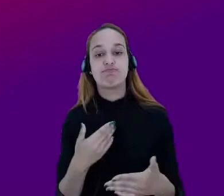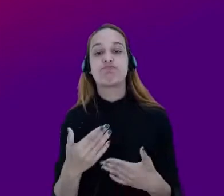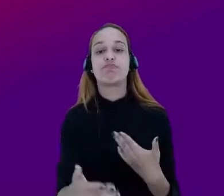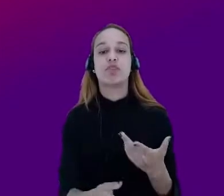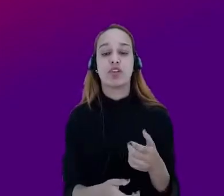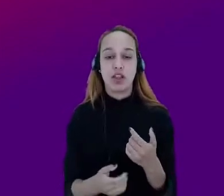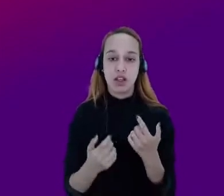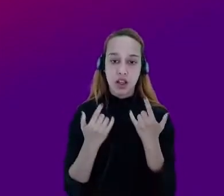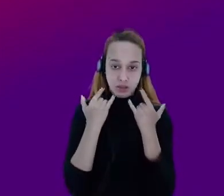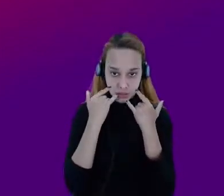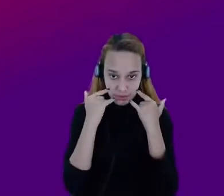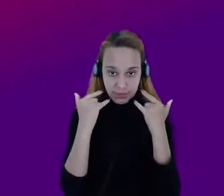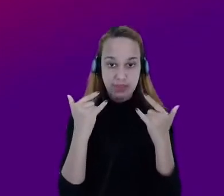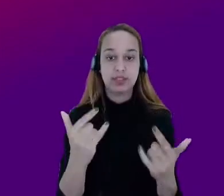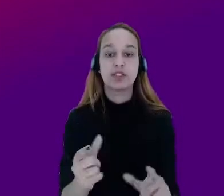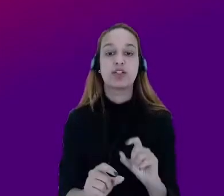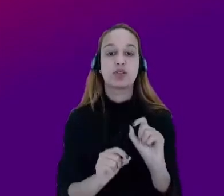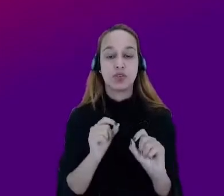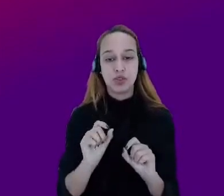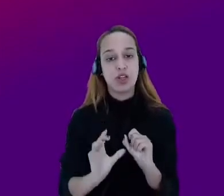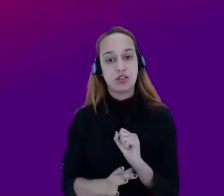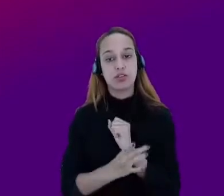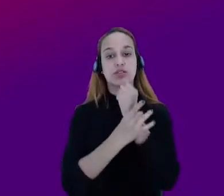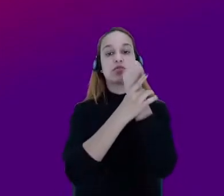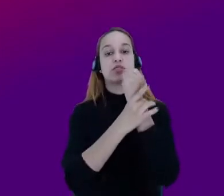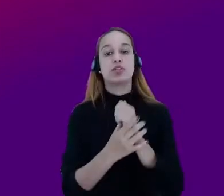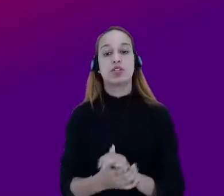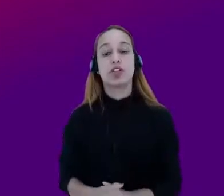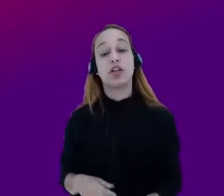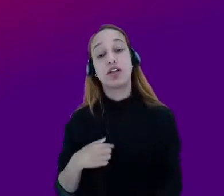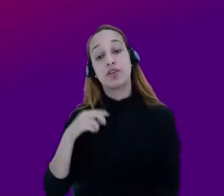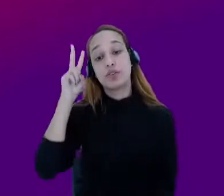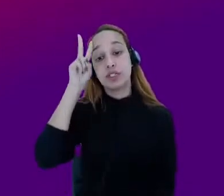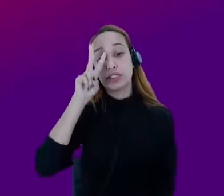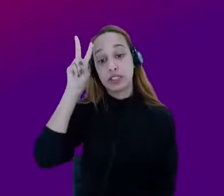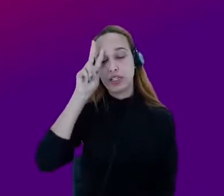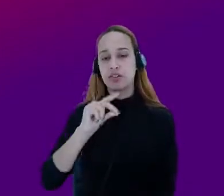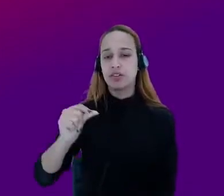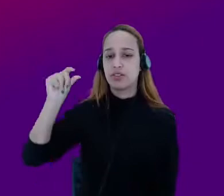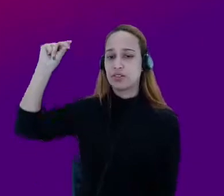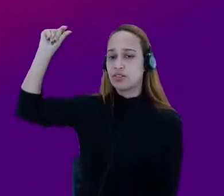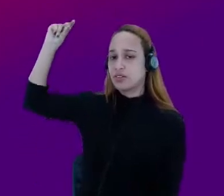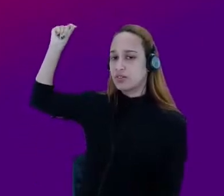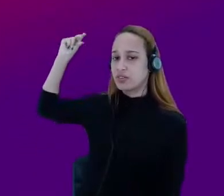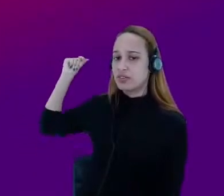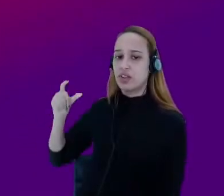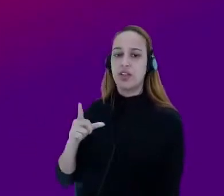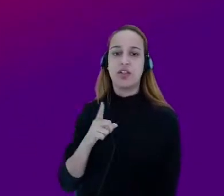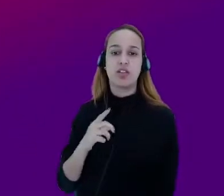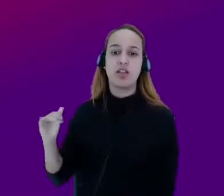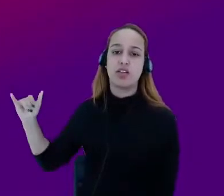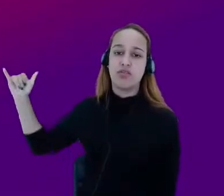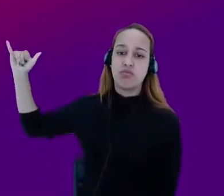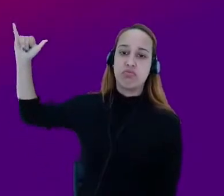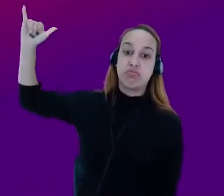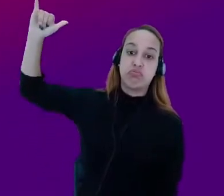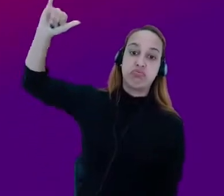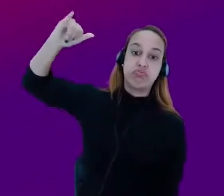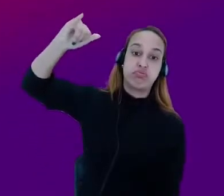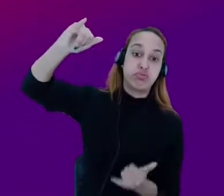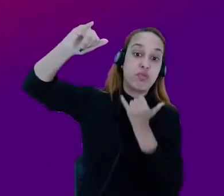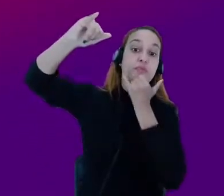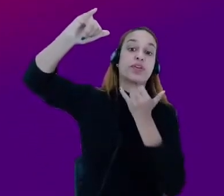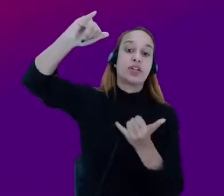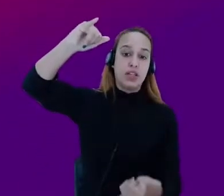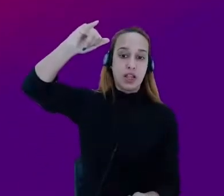do cliente pela proteção, né? Eu me lembro que há um tempo atrás houve um acidente de avião com